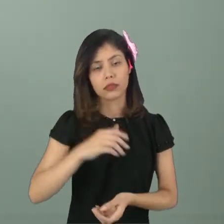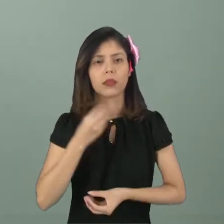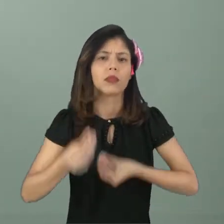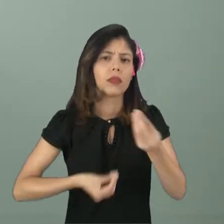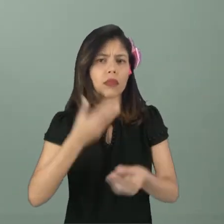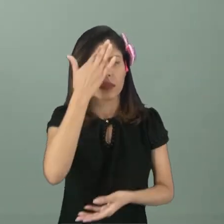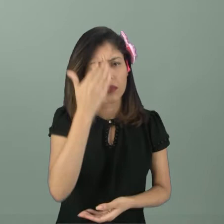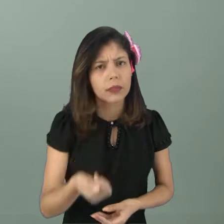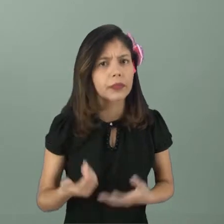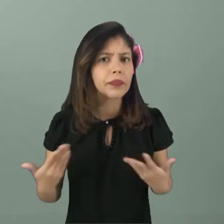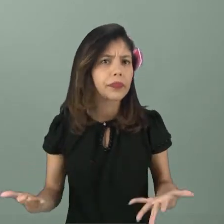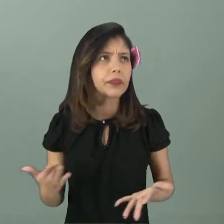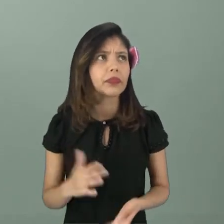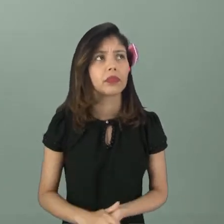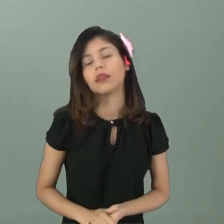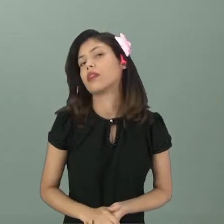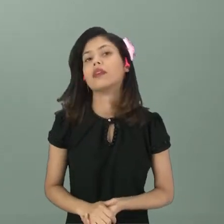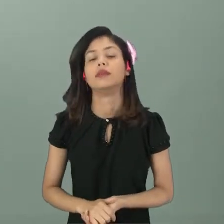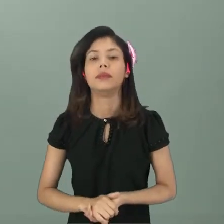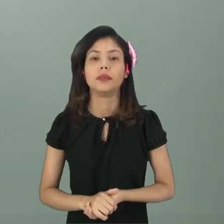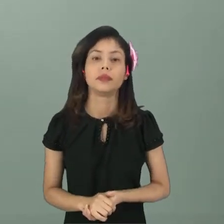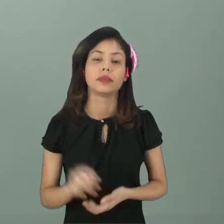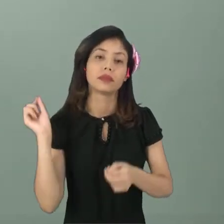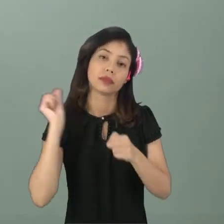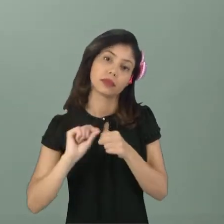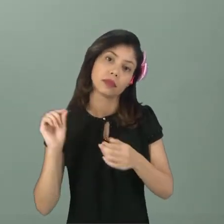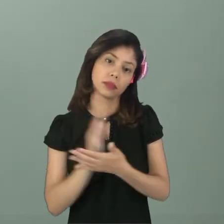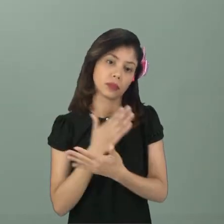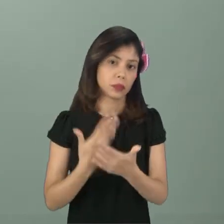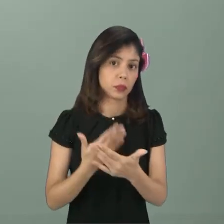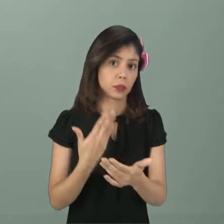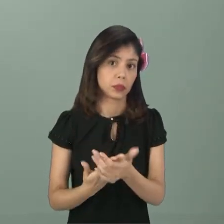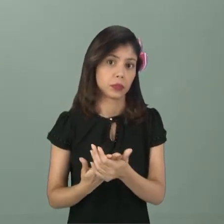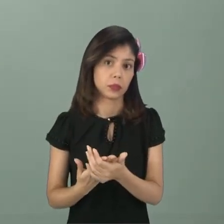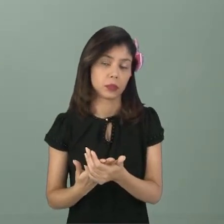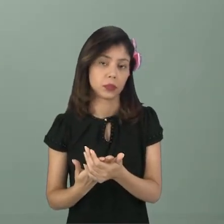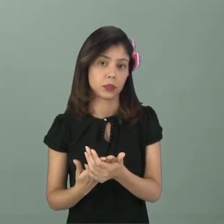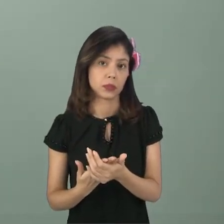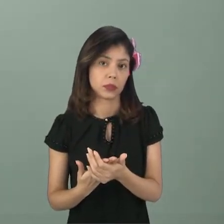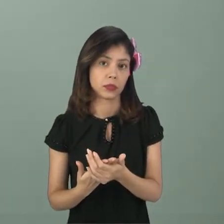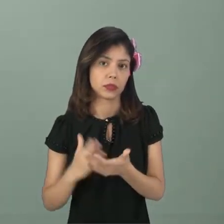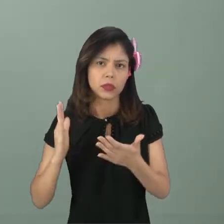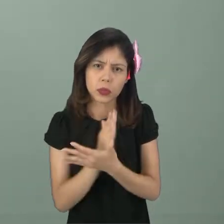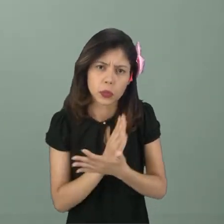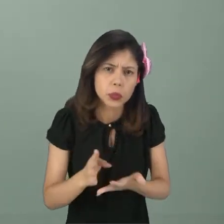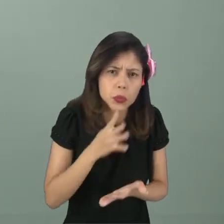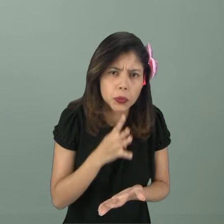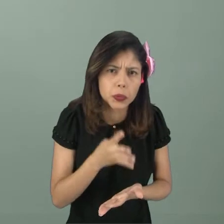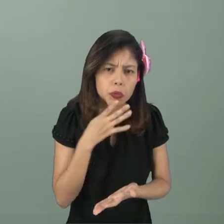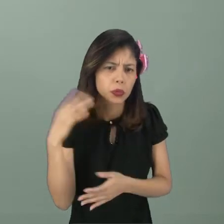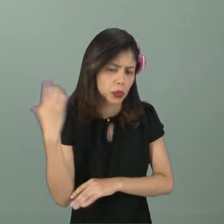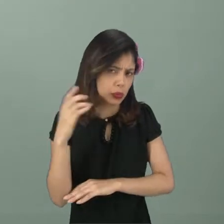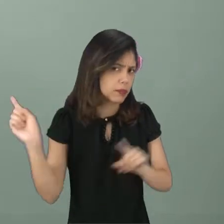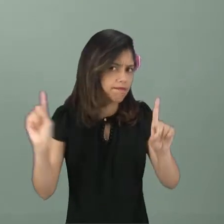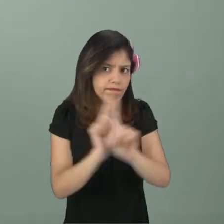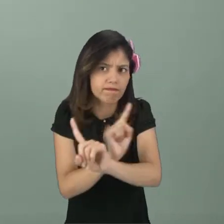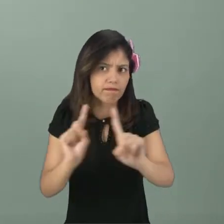sabiam isso? Eles fizeram algum estudo, tinham algum conhecimento científico?